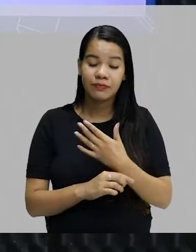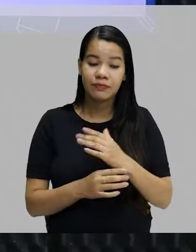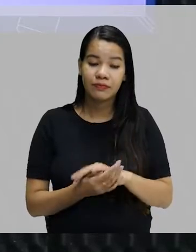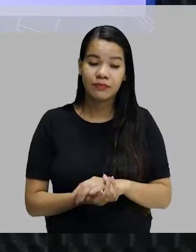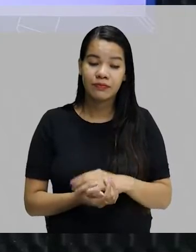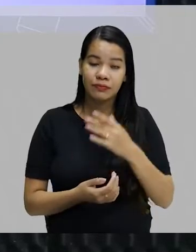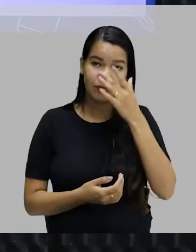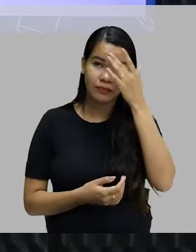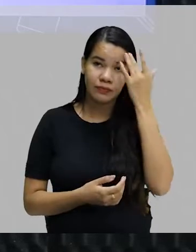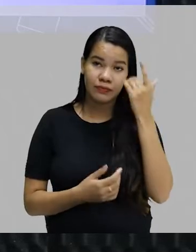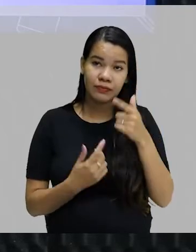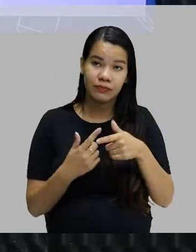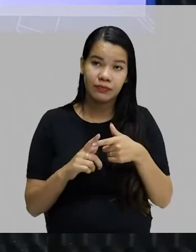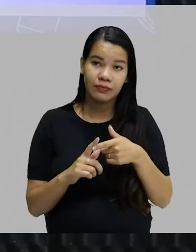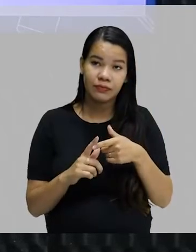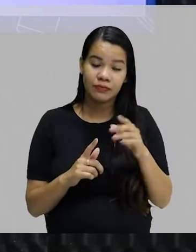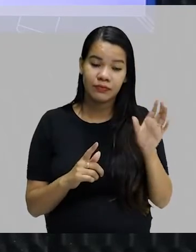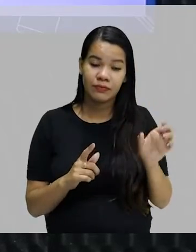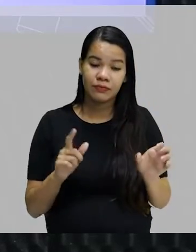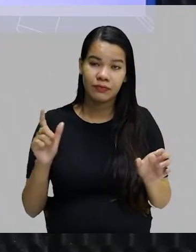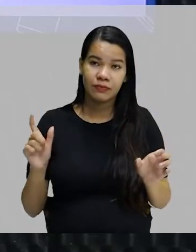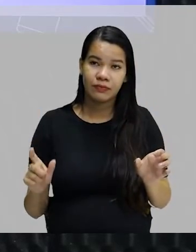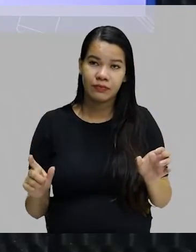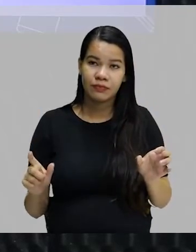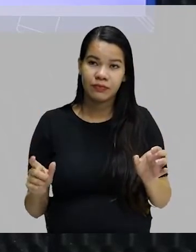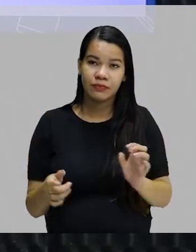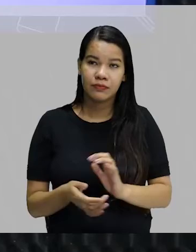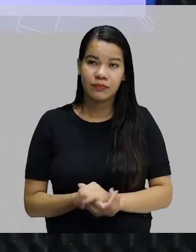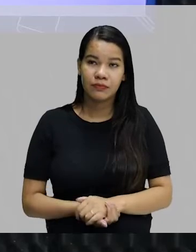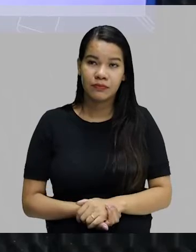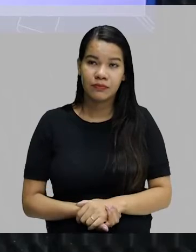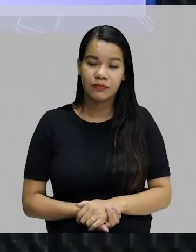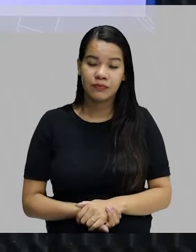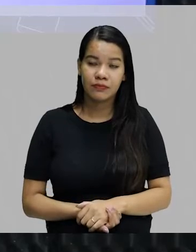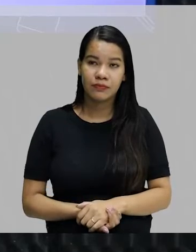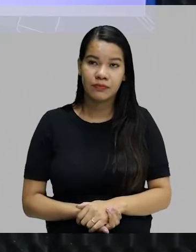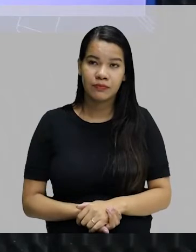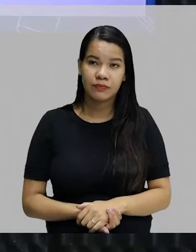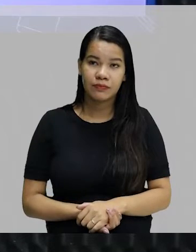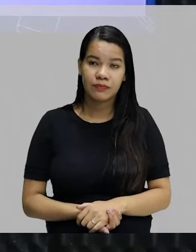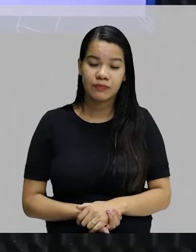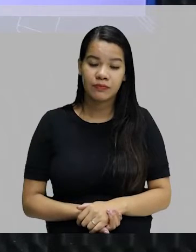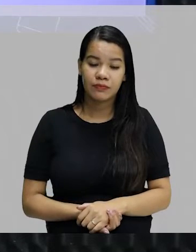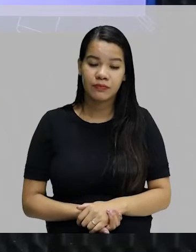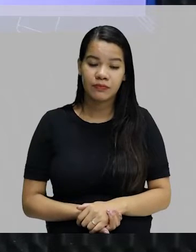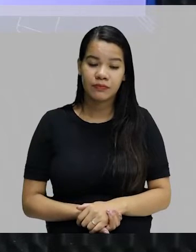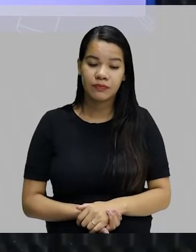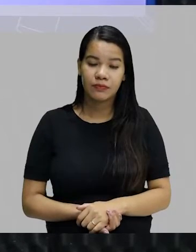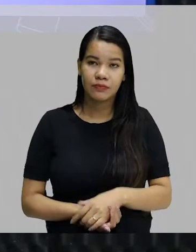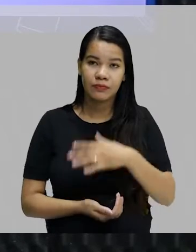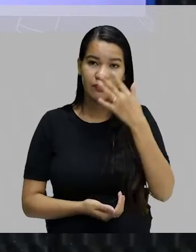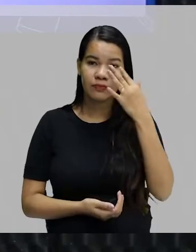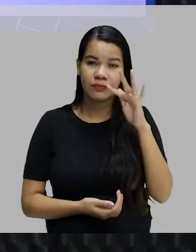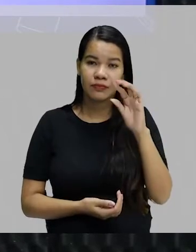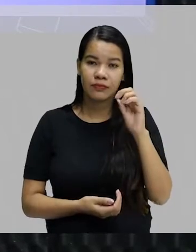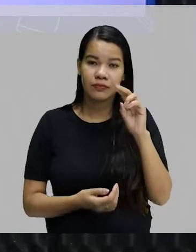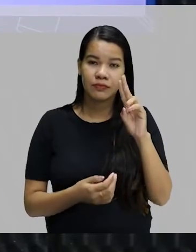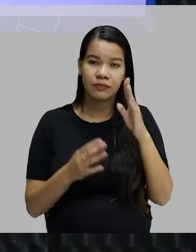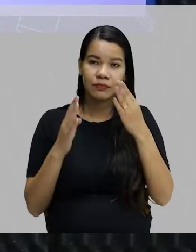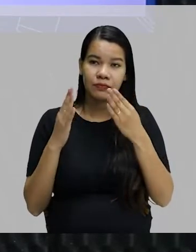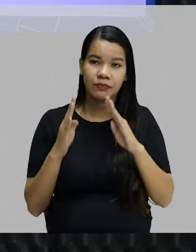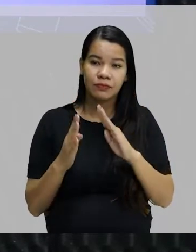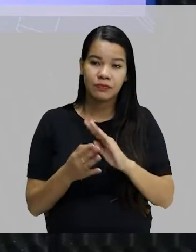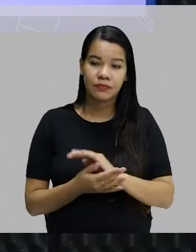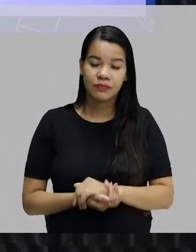né, os autores, as pessoas que escrevem sobre ele, né, aqueles filósofos ou analistas do